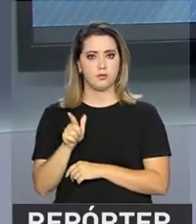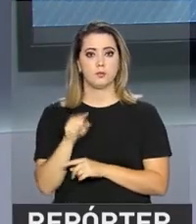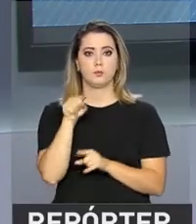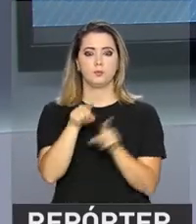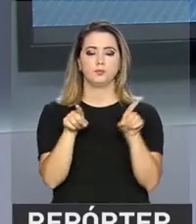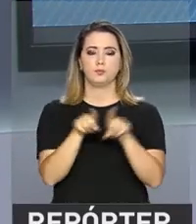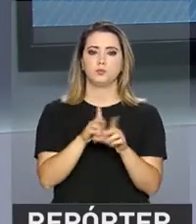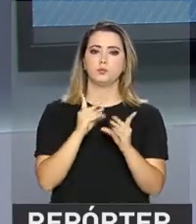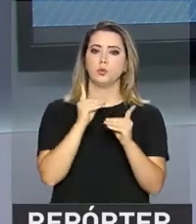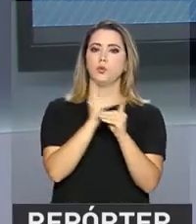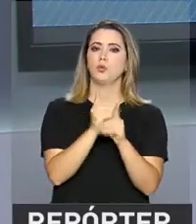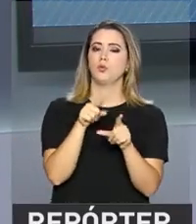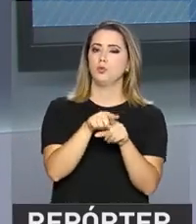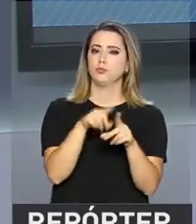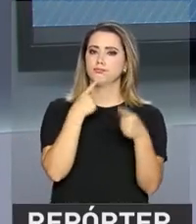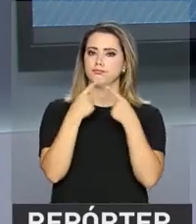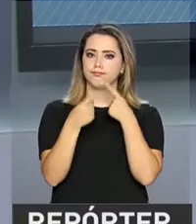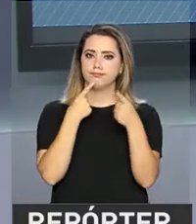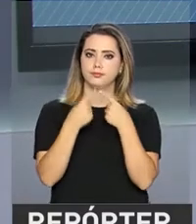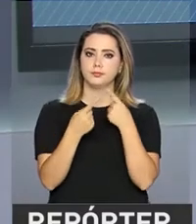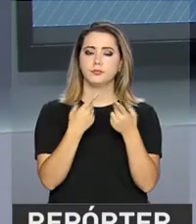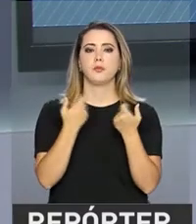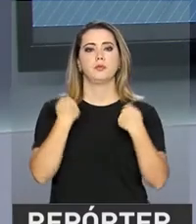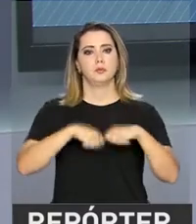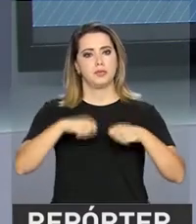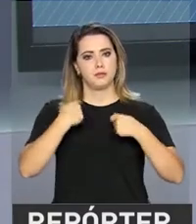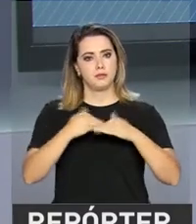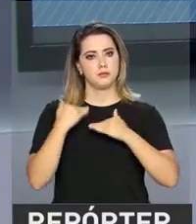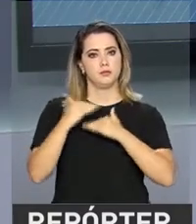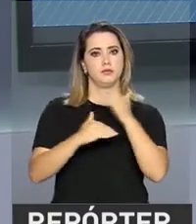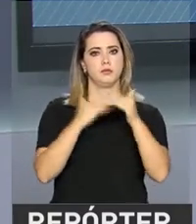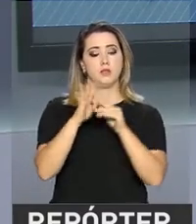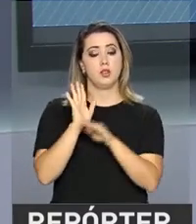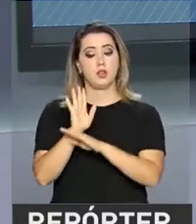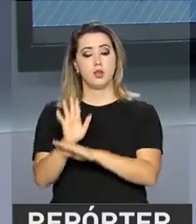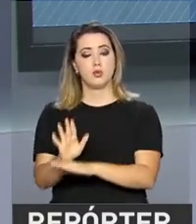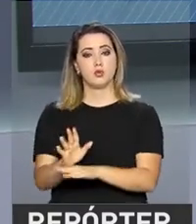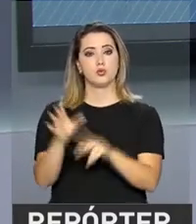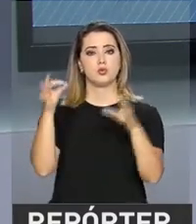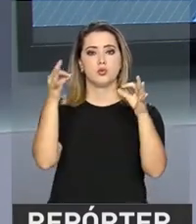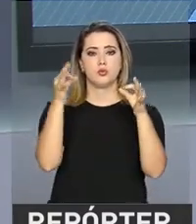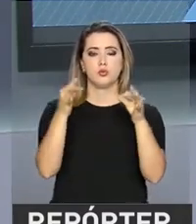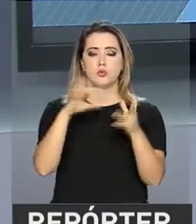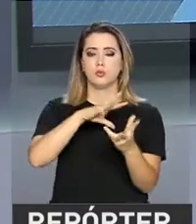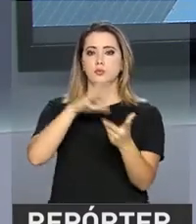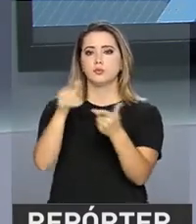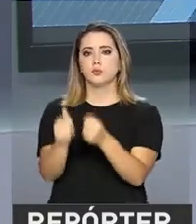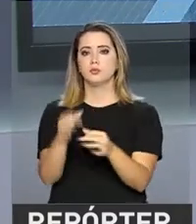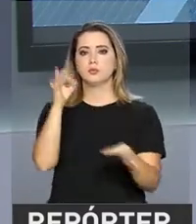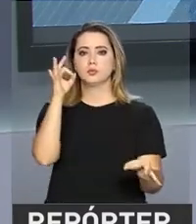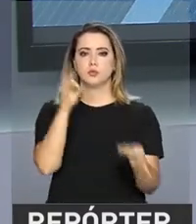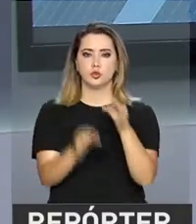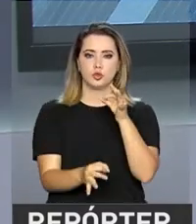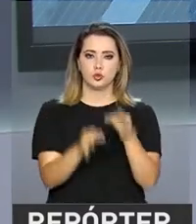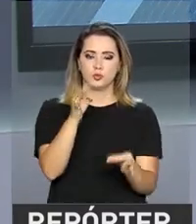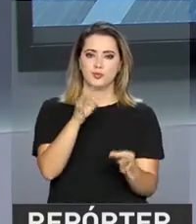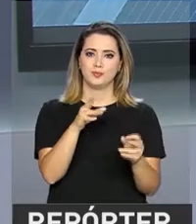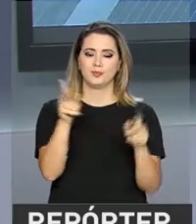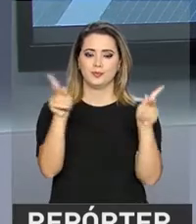o presidente Temer destacou a importância do diálogo e da cooperação para um mundo de justiça e